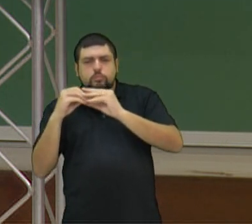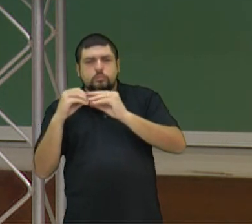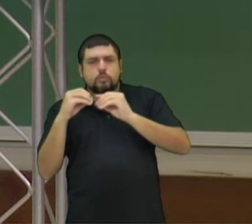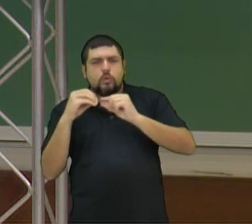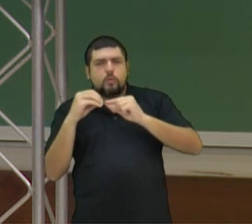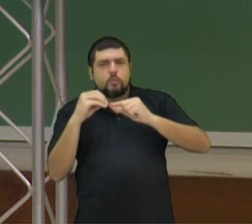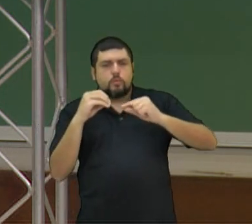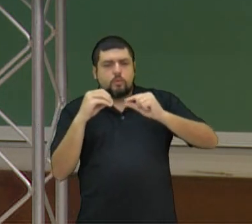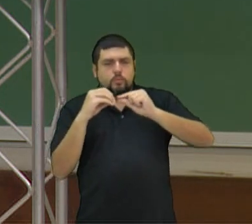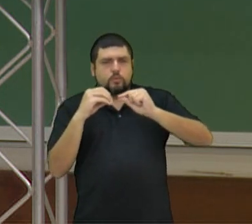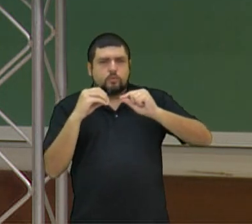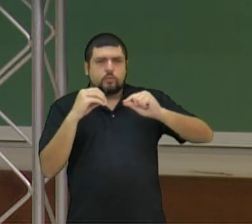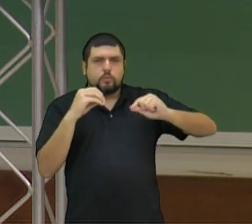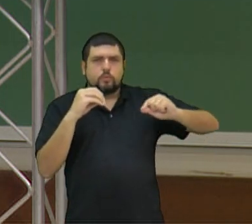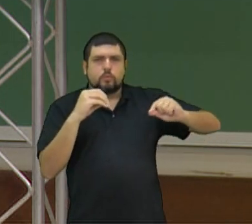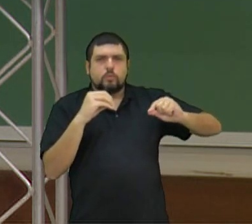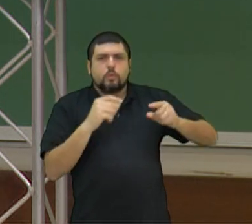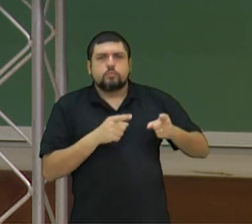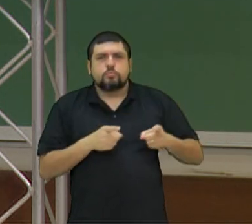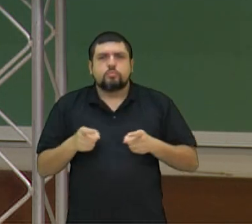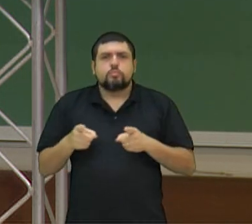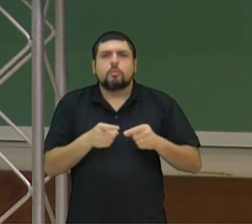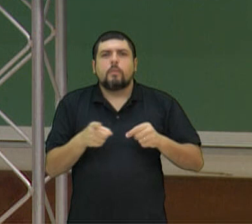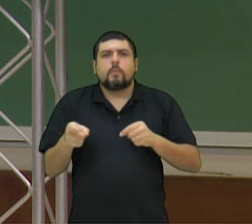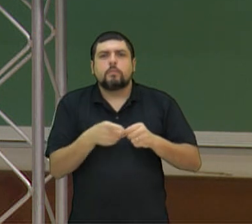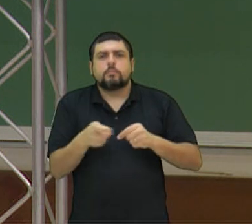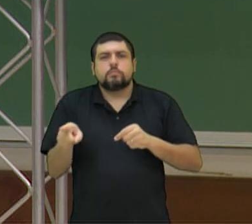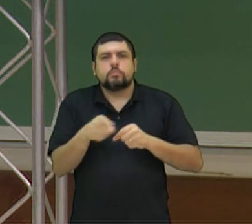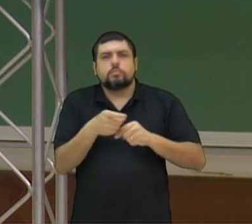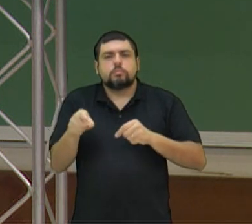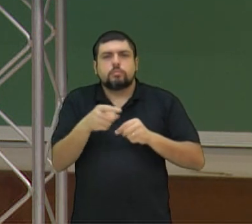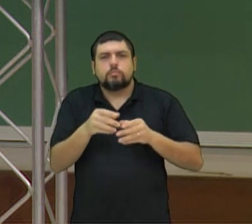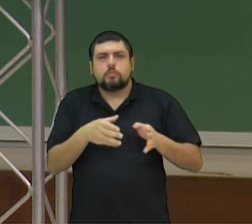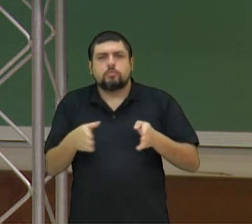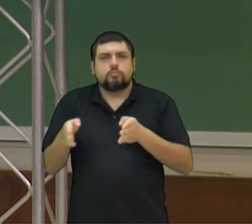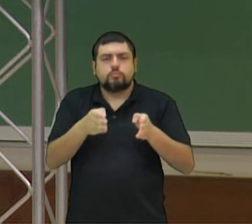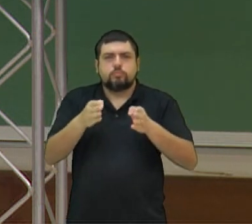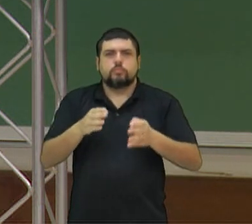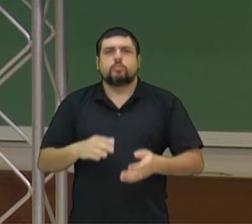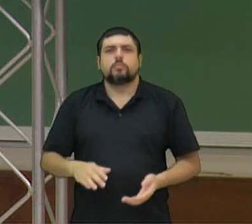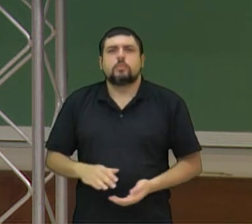adquirir a cauda e vão ganhar mobilidade para continuar ali o processo